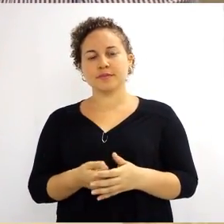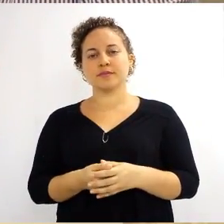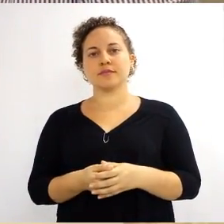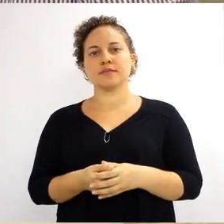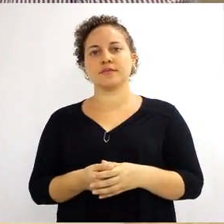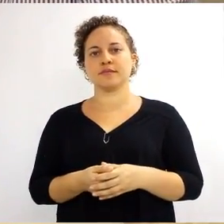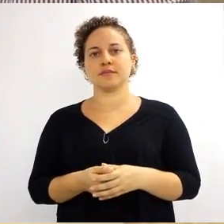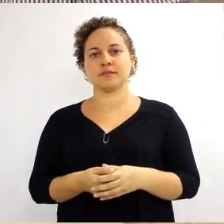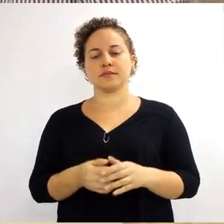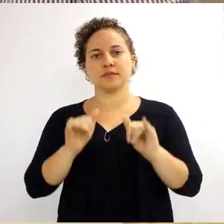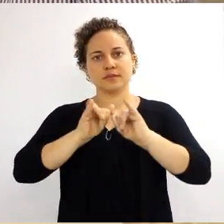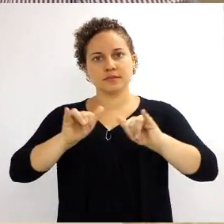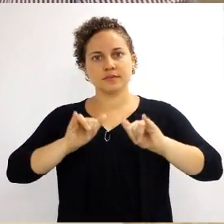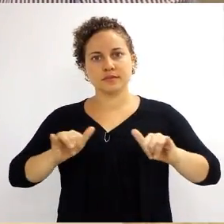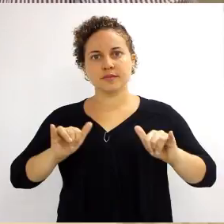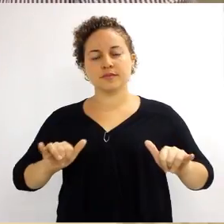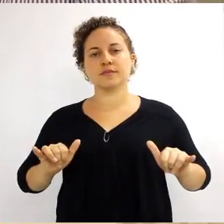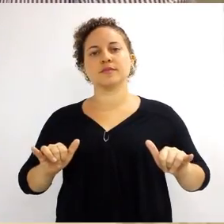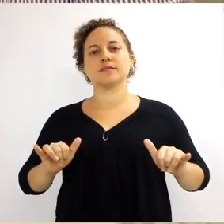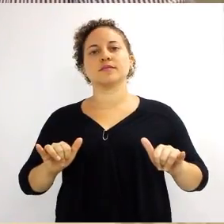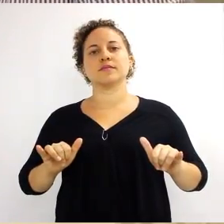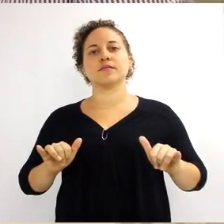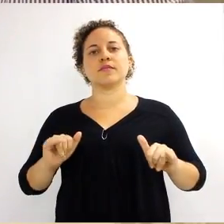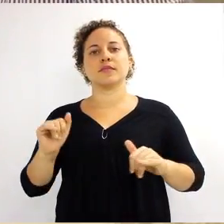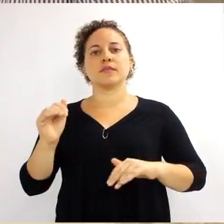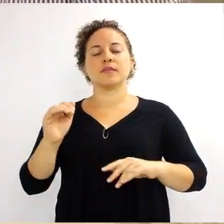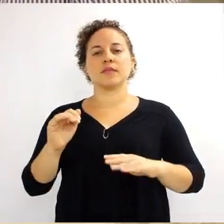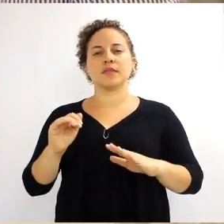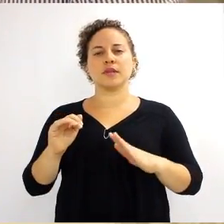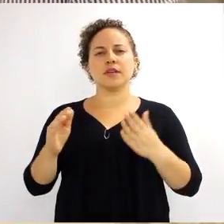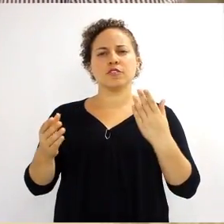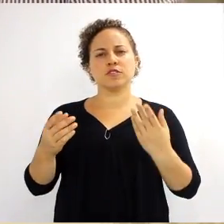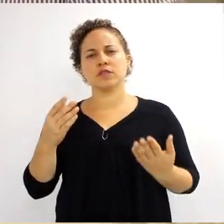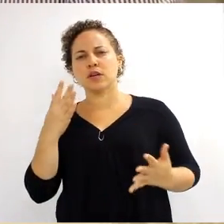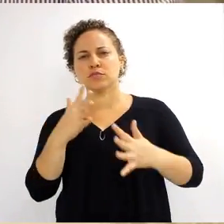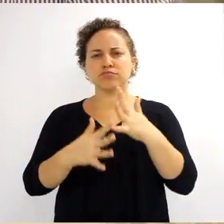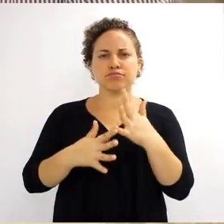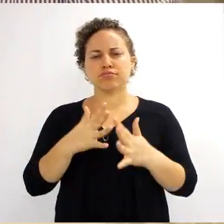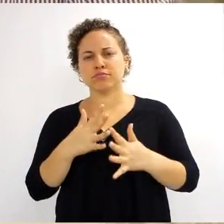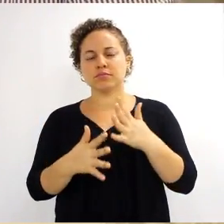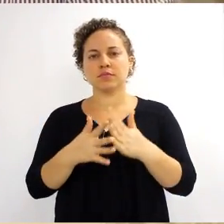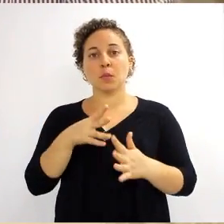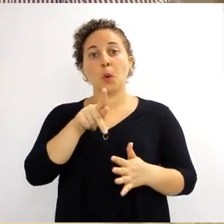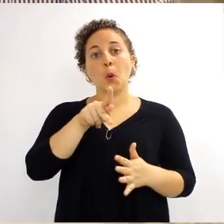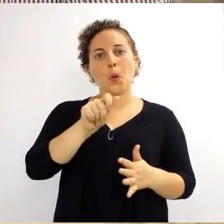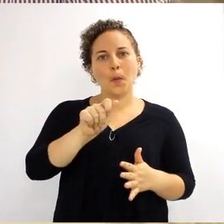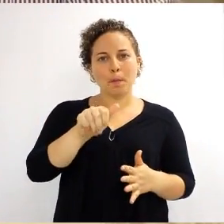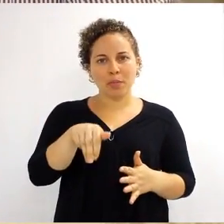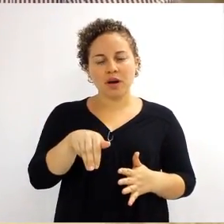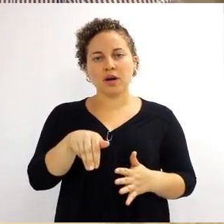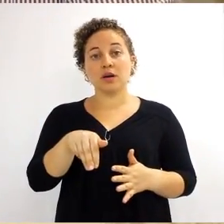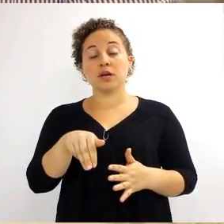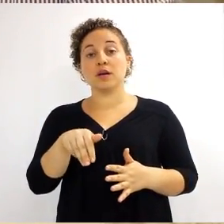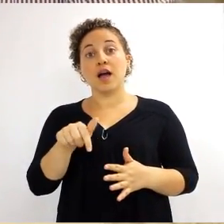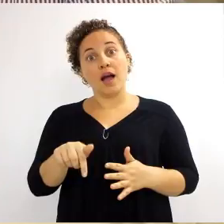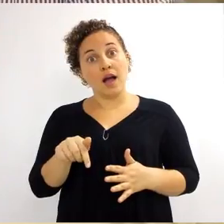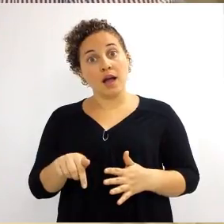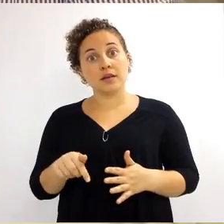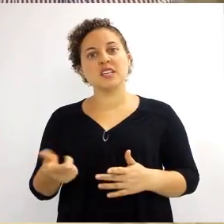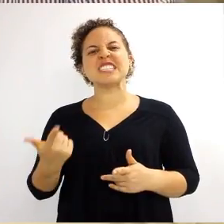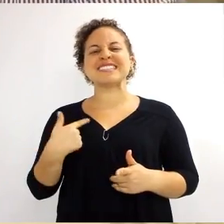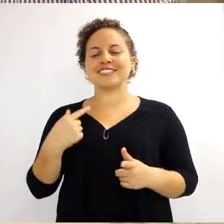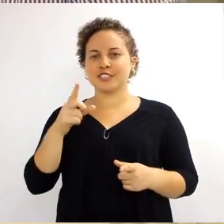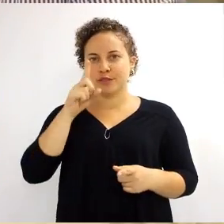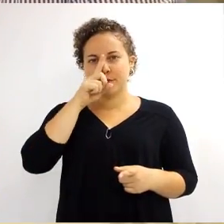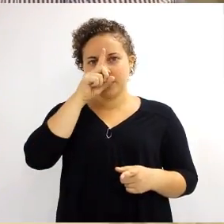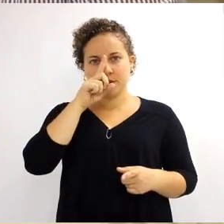Nós divulgamos isso, né? E ele se confunde muito com o PAN. Porque o PAN aqui, esse sim é